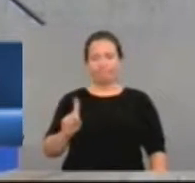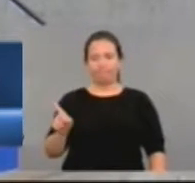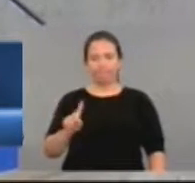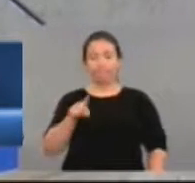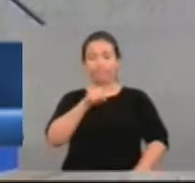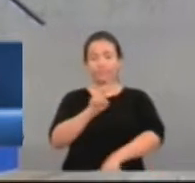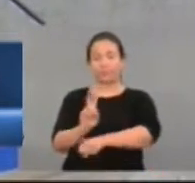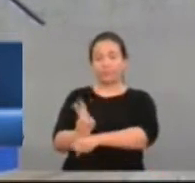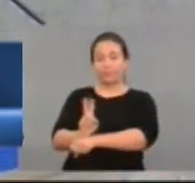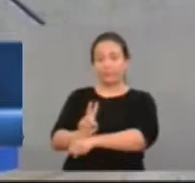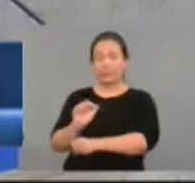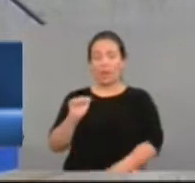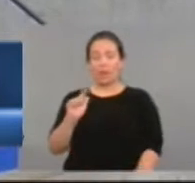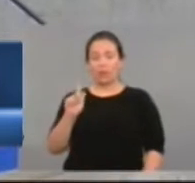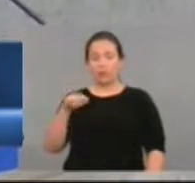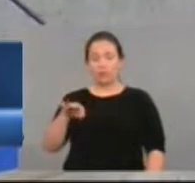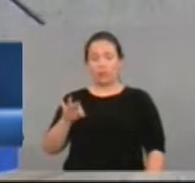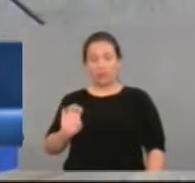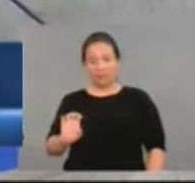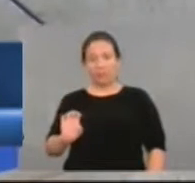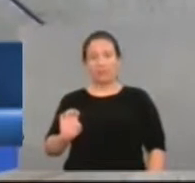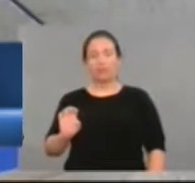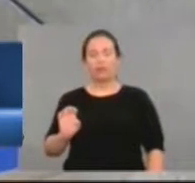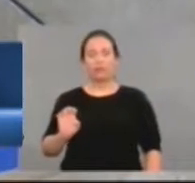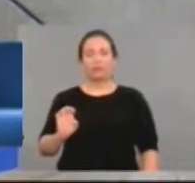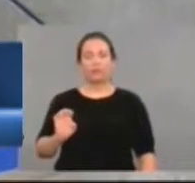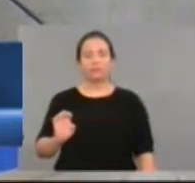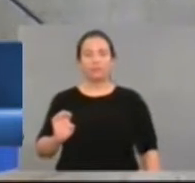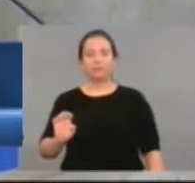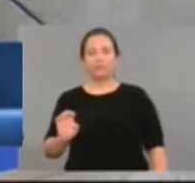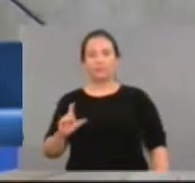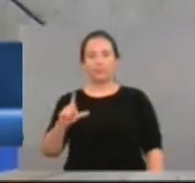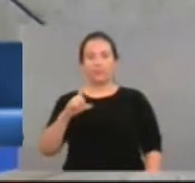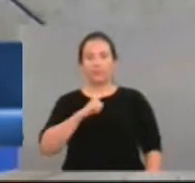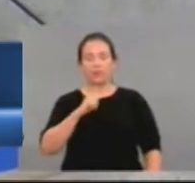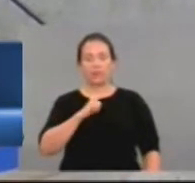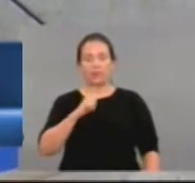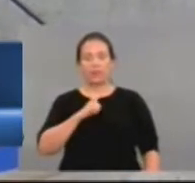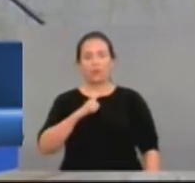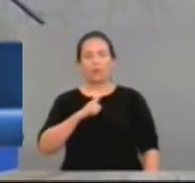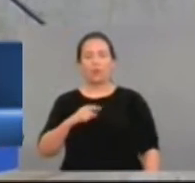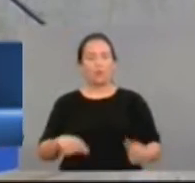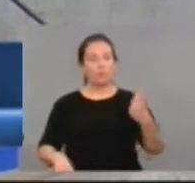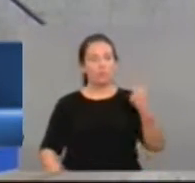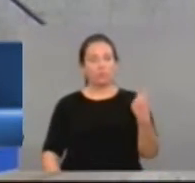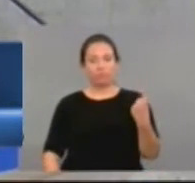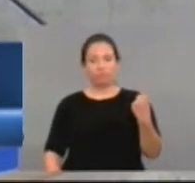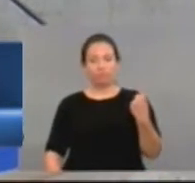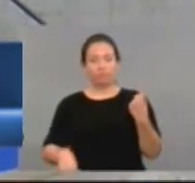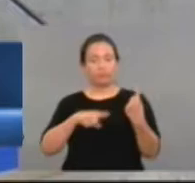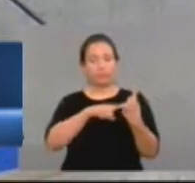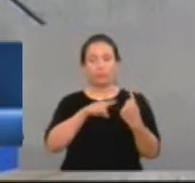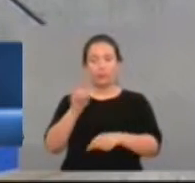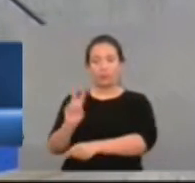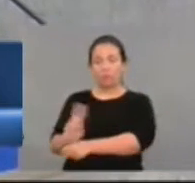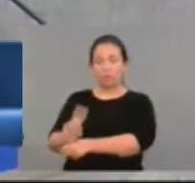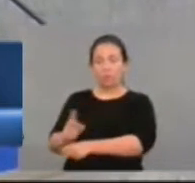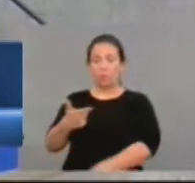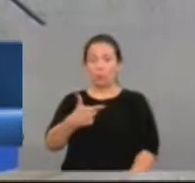relação desumana de um para 281